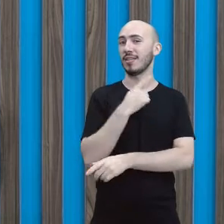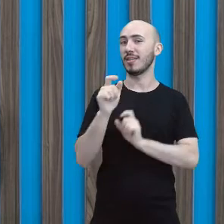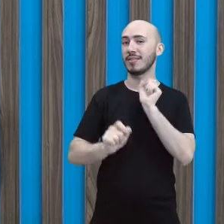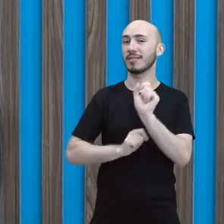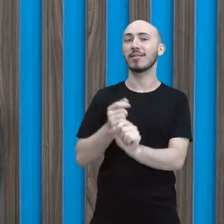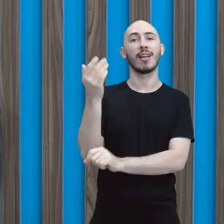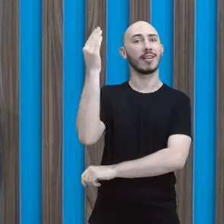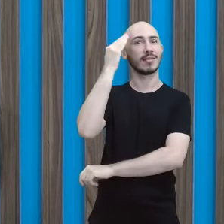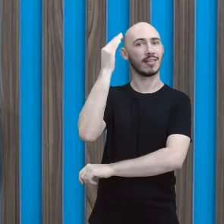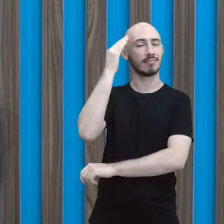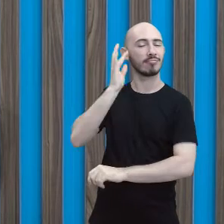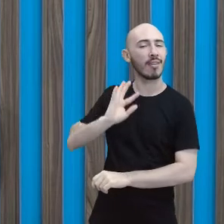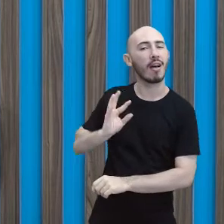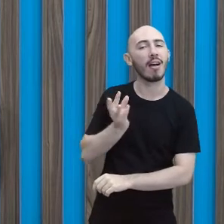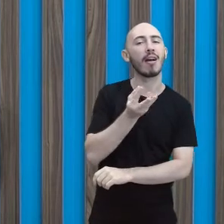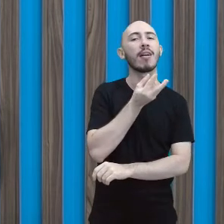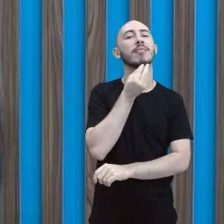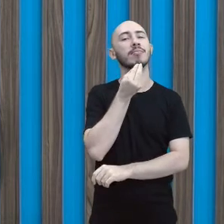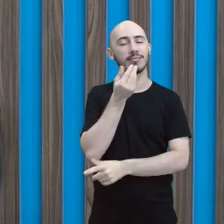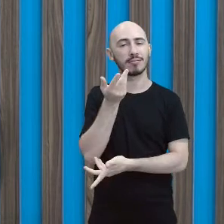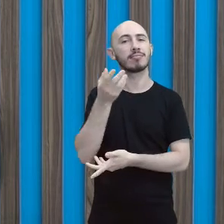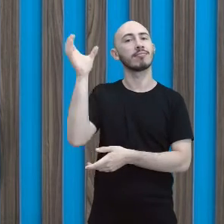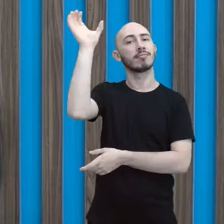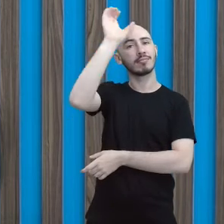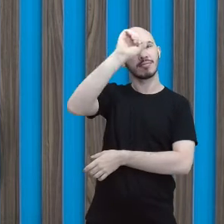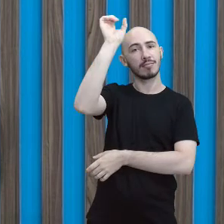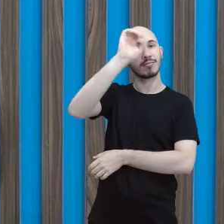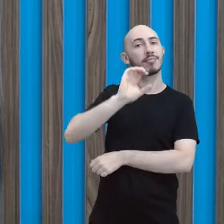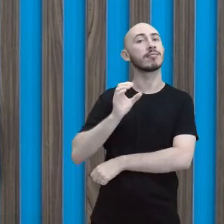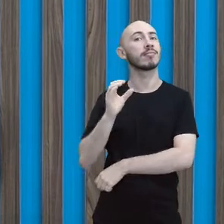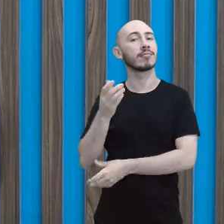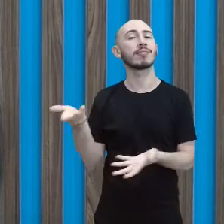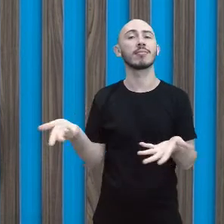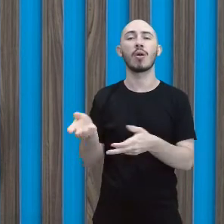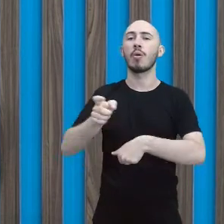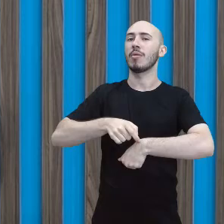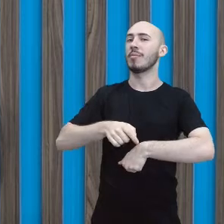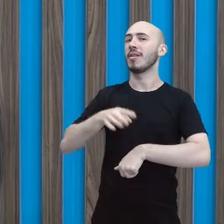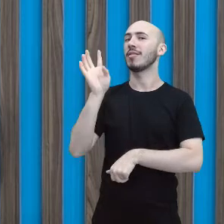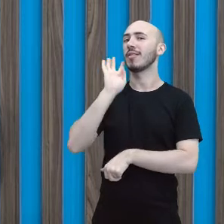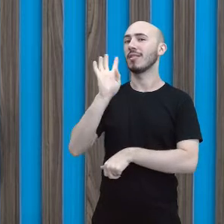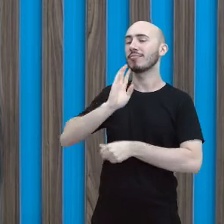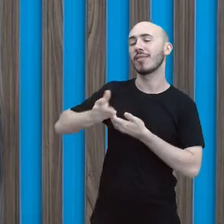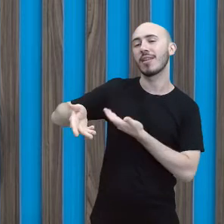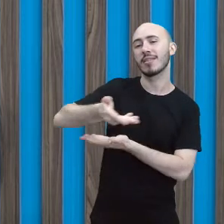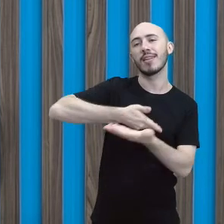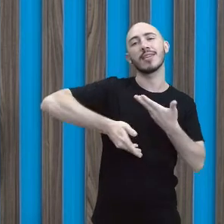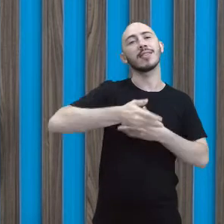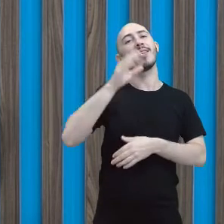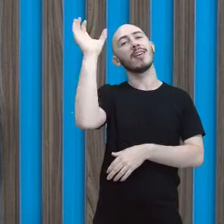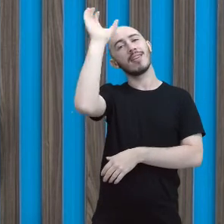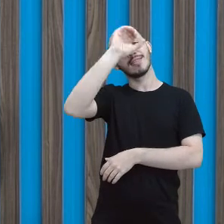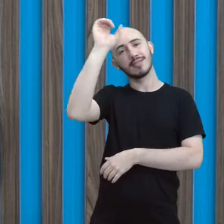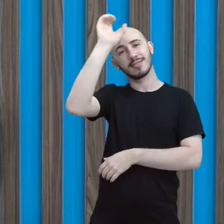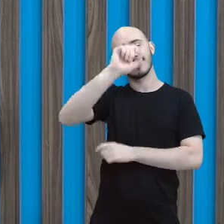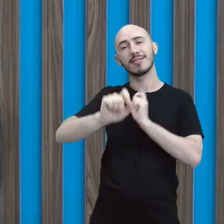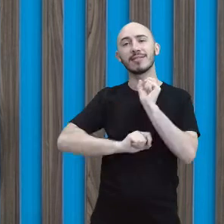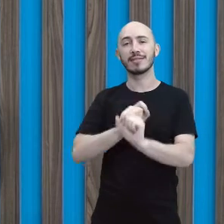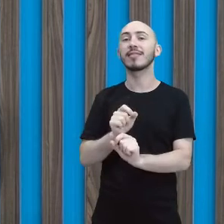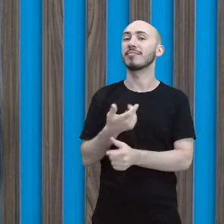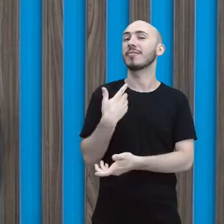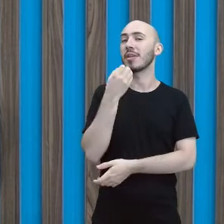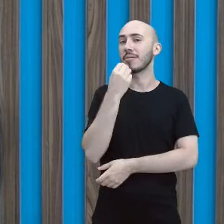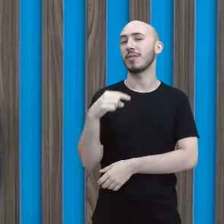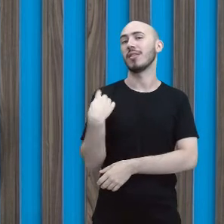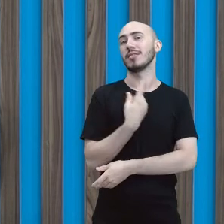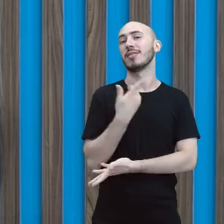mais sabido, né? Aprender mais sobre ciência, esse momento que é tão legal de troca, de aprendizado, que é muito bom a gente